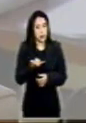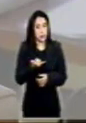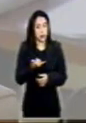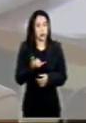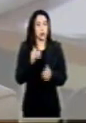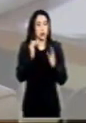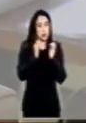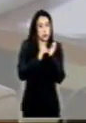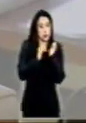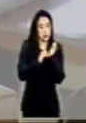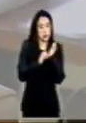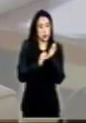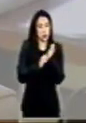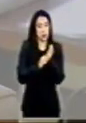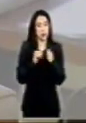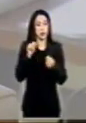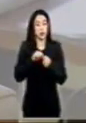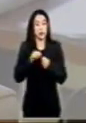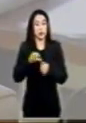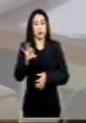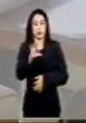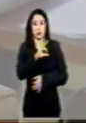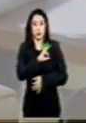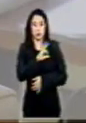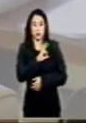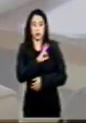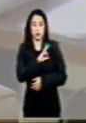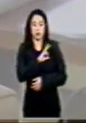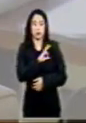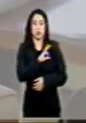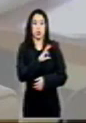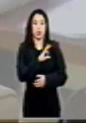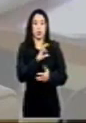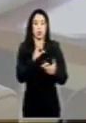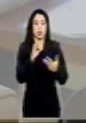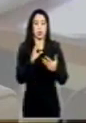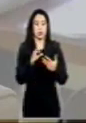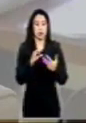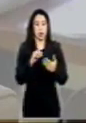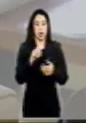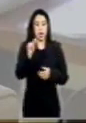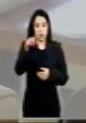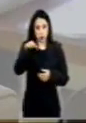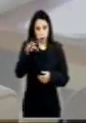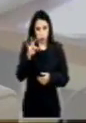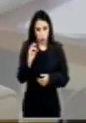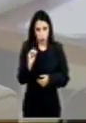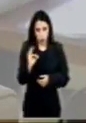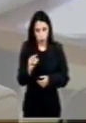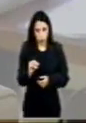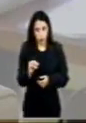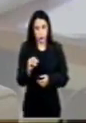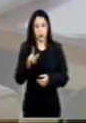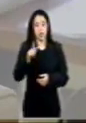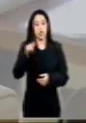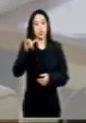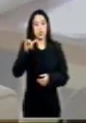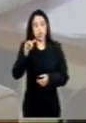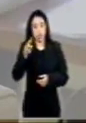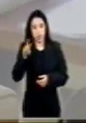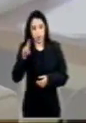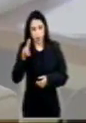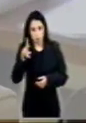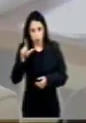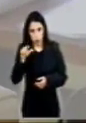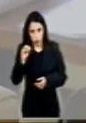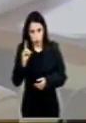diligências realizadas pelos policiais legislativos Antônio Tavares dos Santos Neto, Geraldo César de Deus de